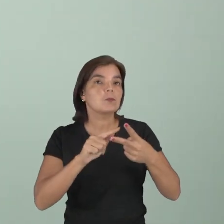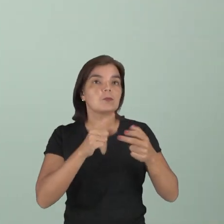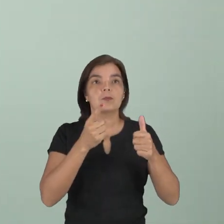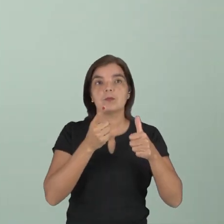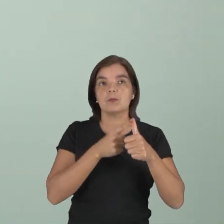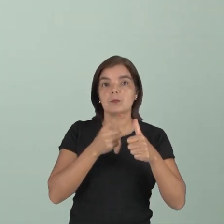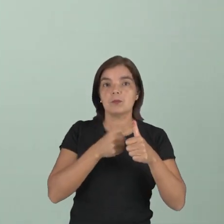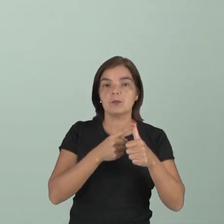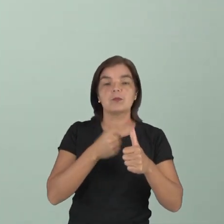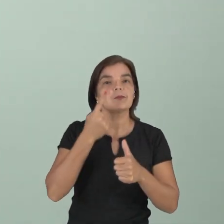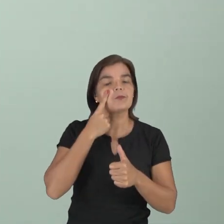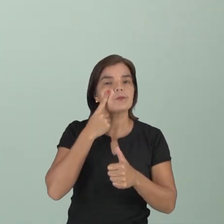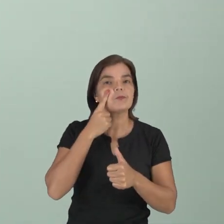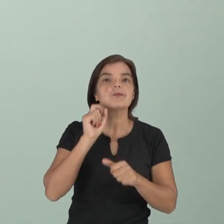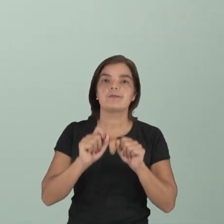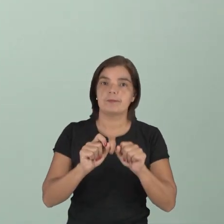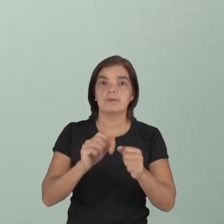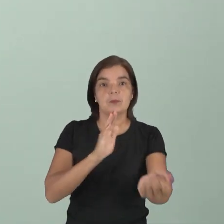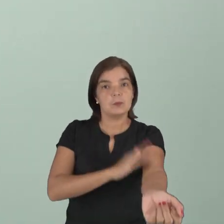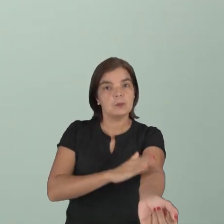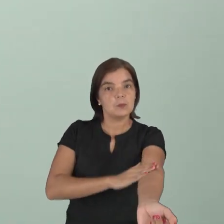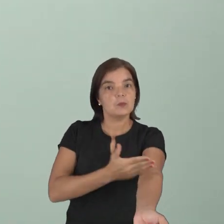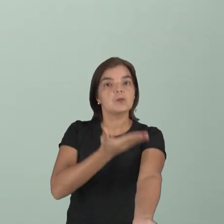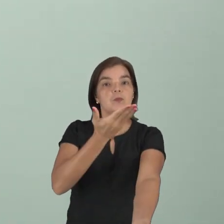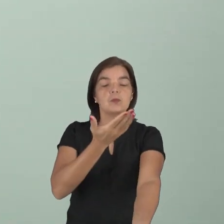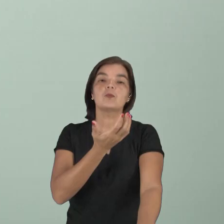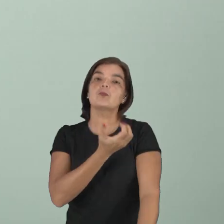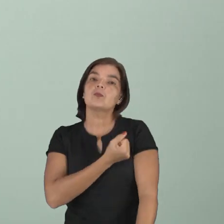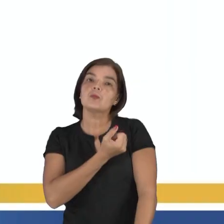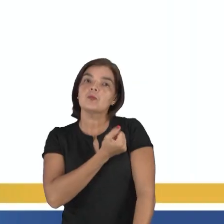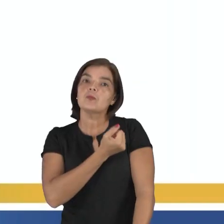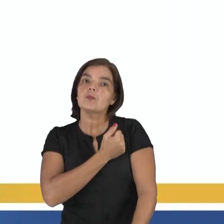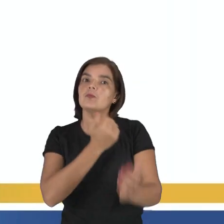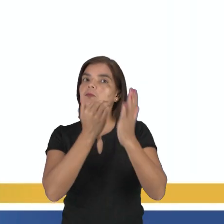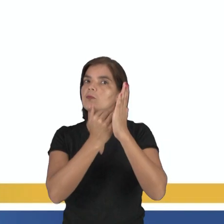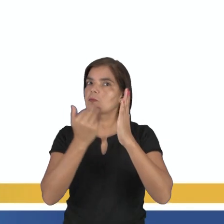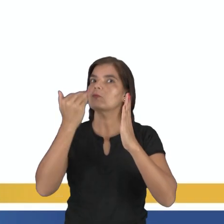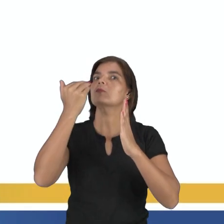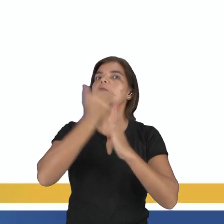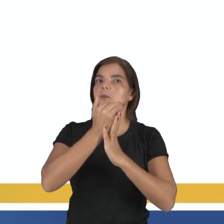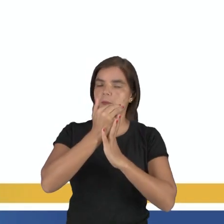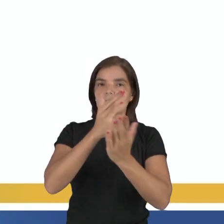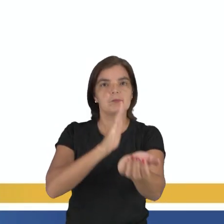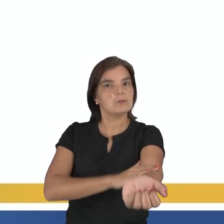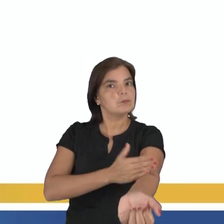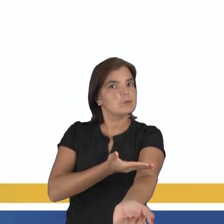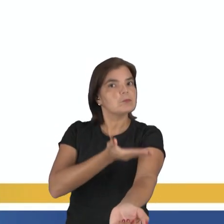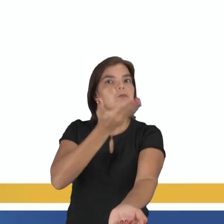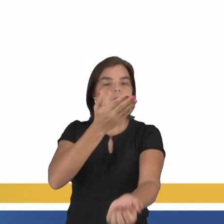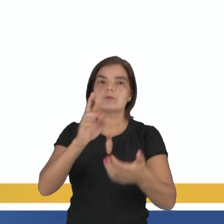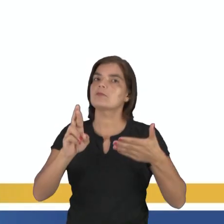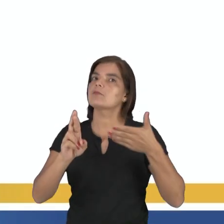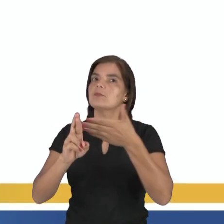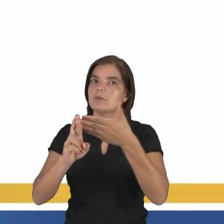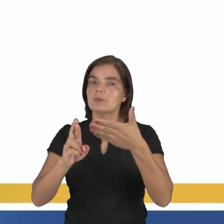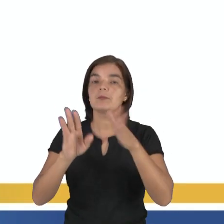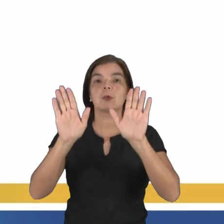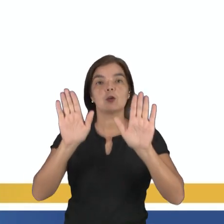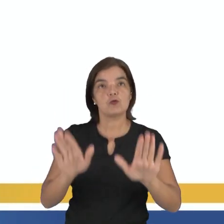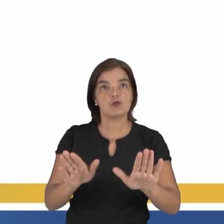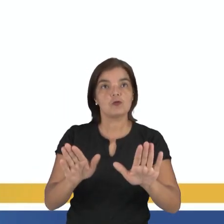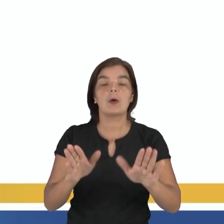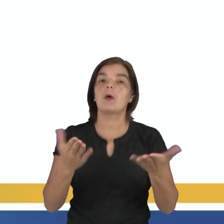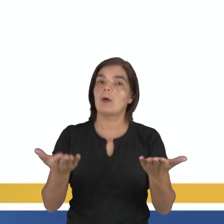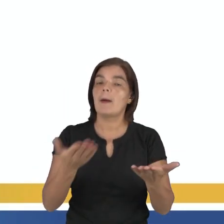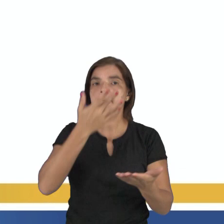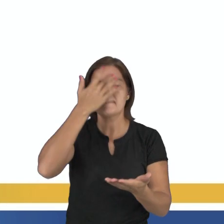aí? Primeiro, a gente vai ver a hipertensão, e é quando esses valores estão altos, ou seja, estão acima do valor de referência. Já pode